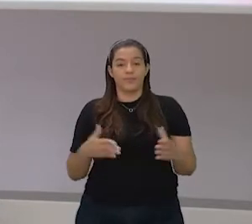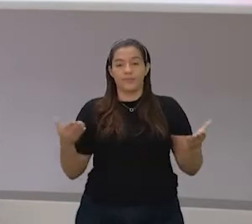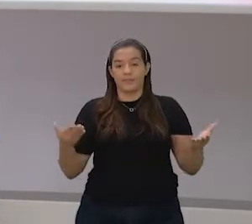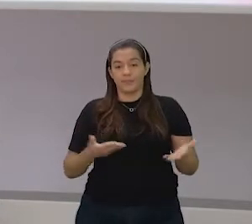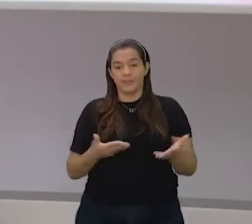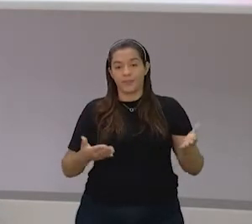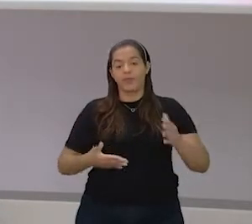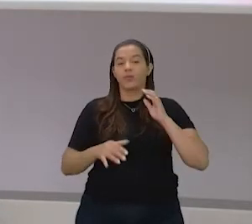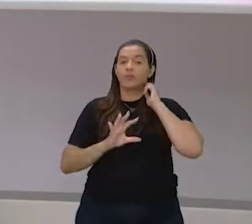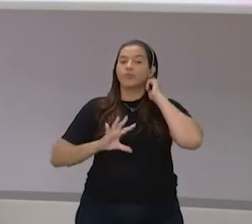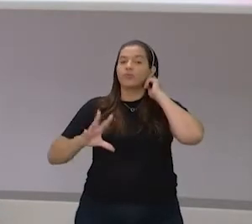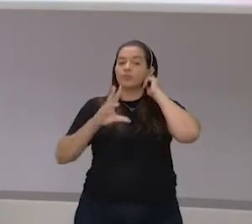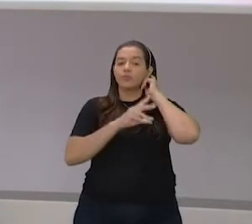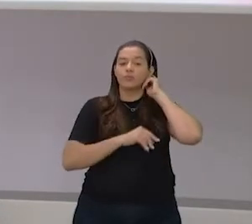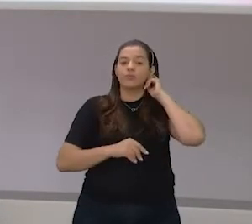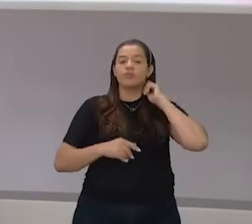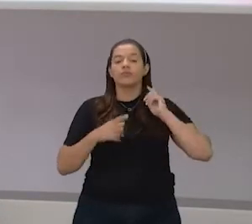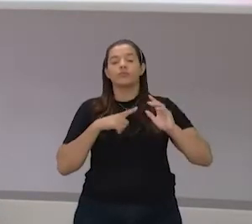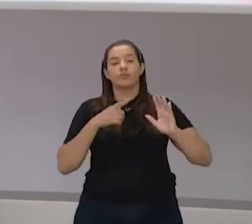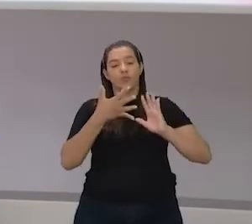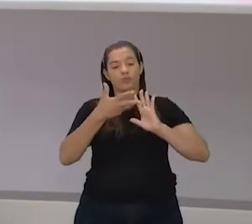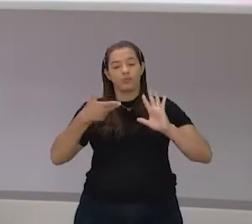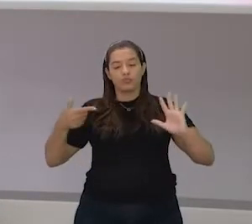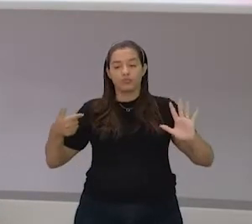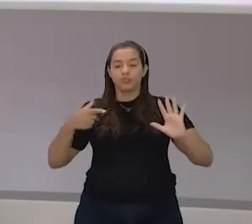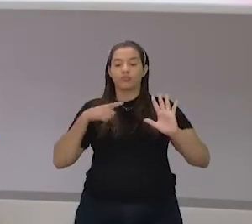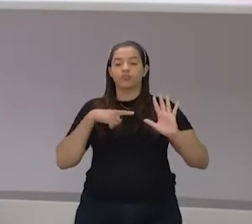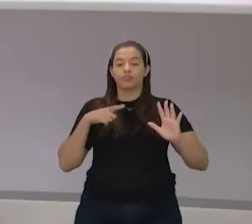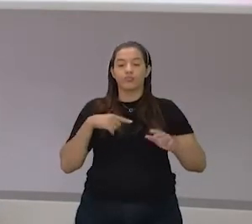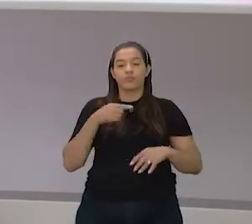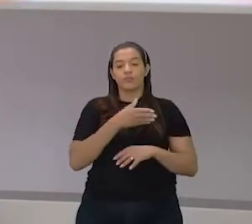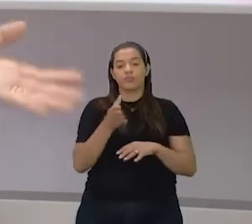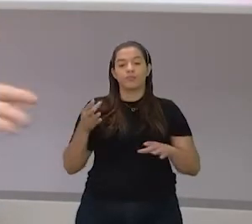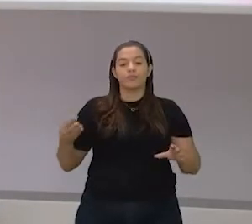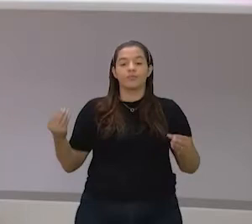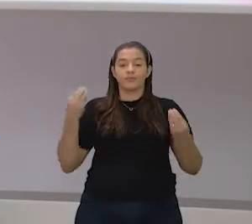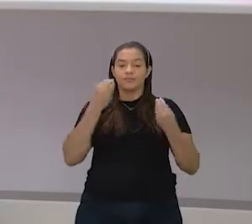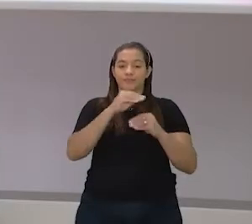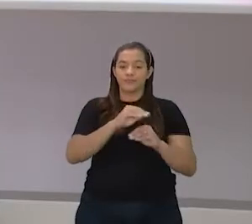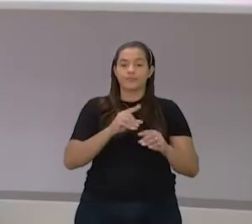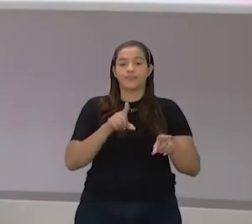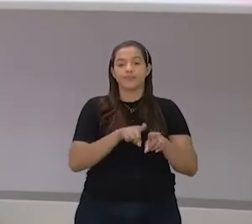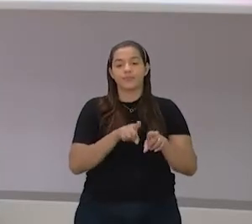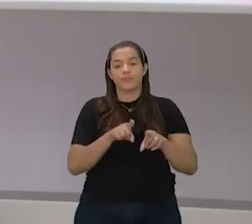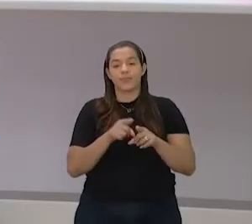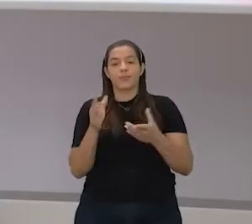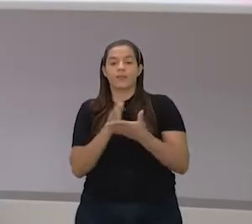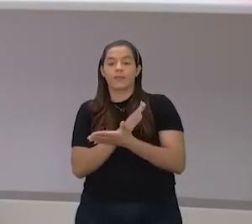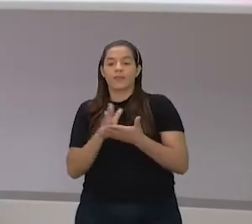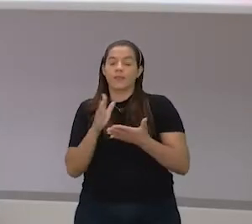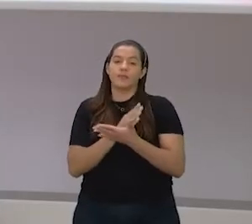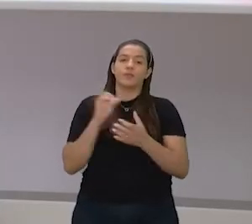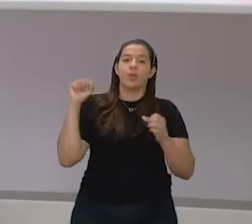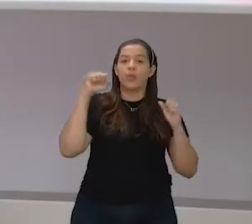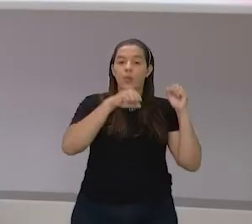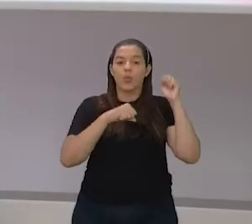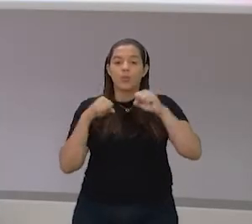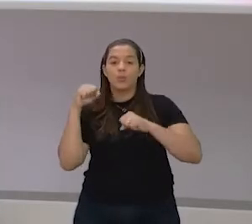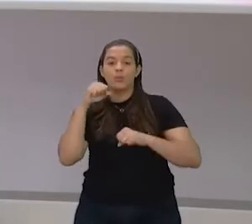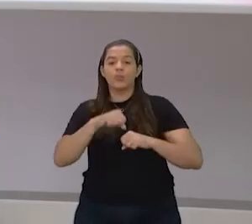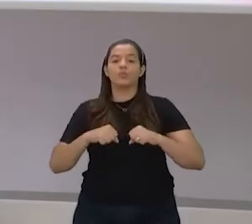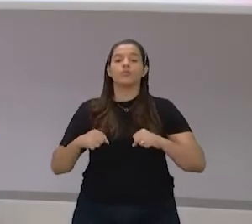ele realmente traz esse leque, onde a gente conseguiu incluir de uns anos para cá as lutas,